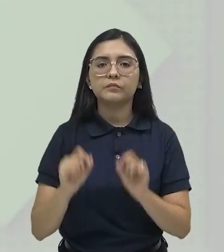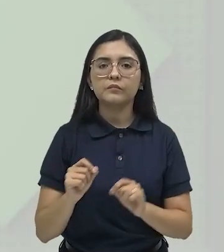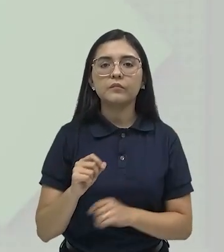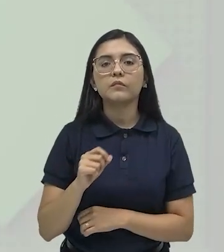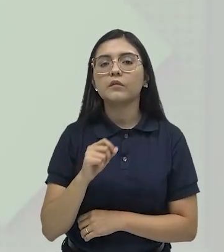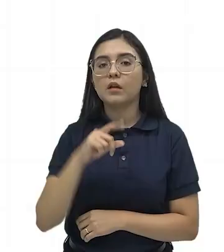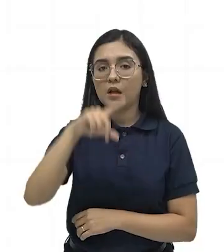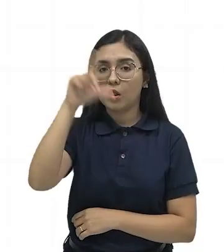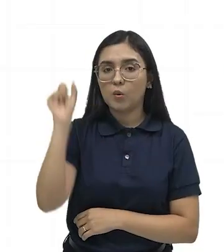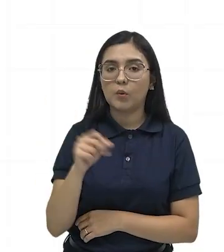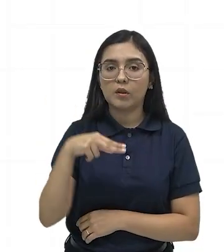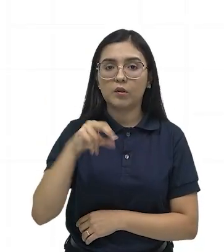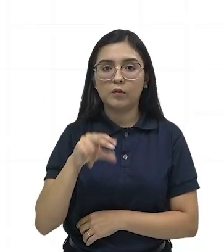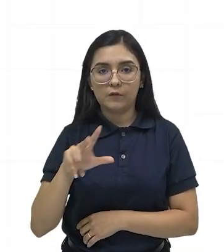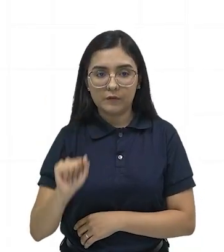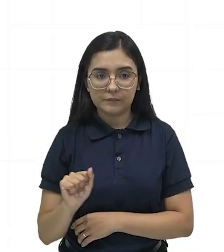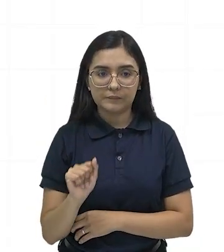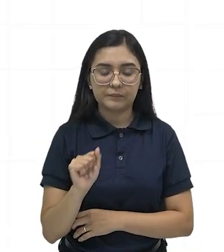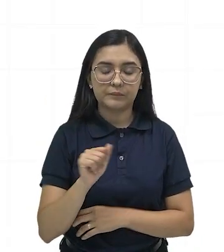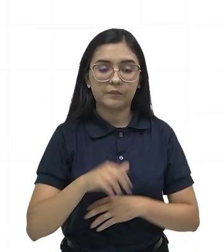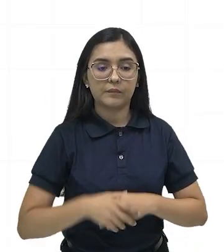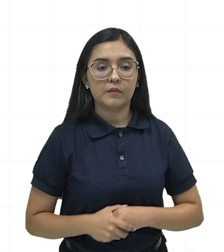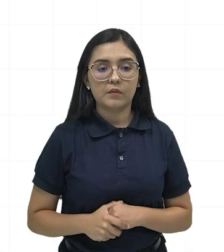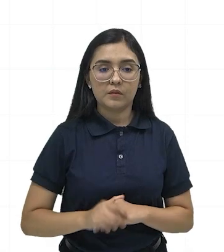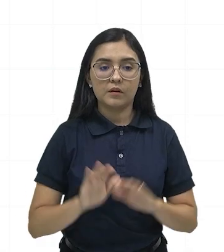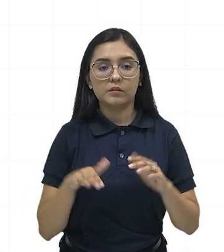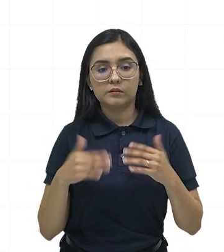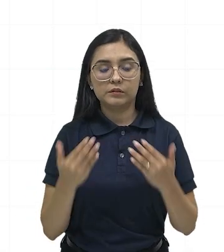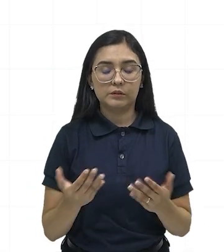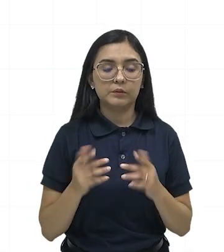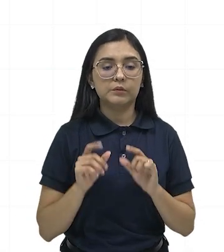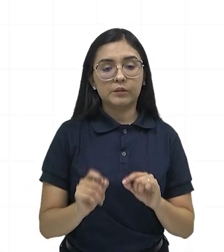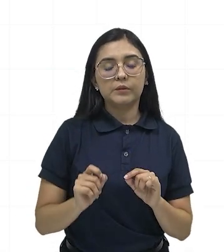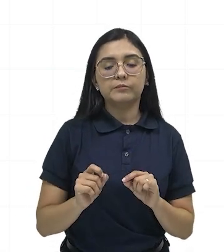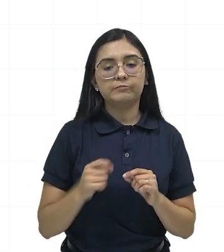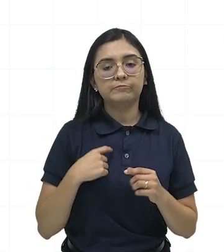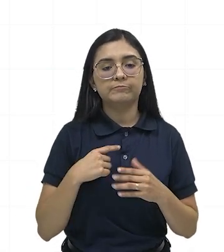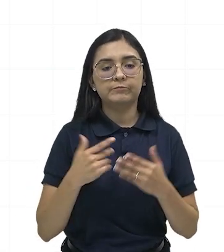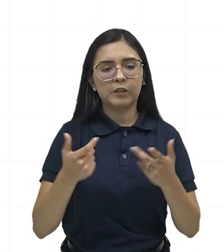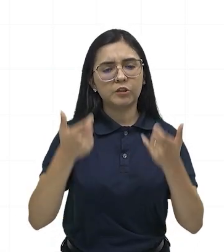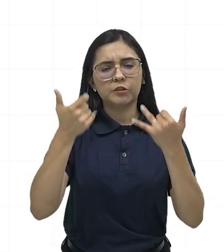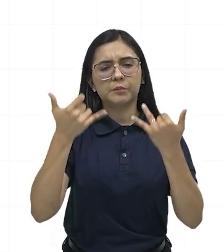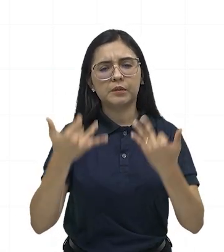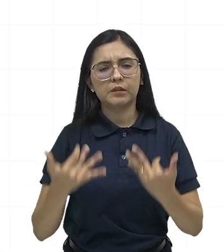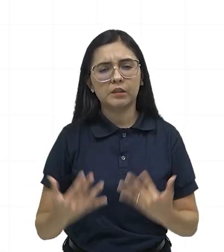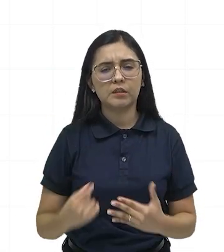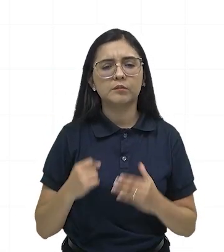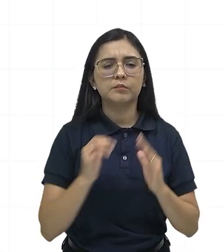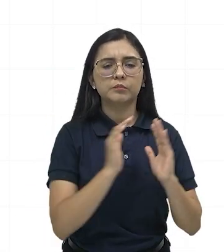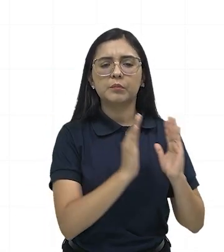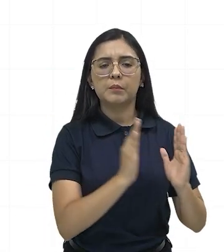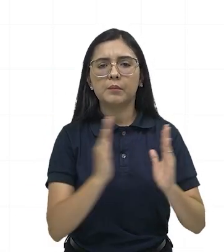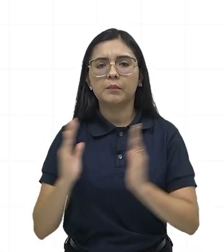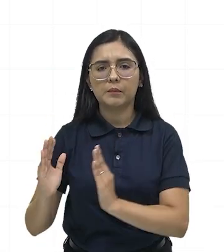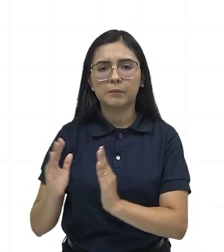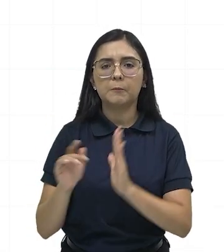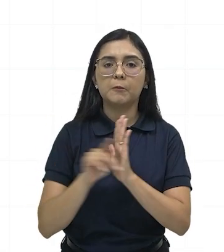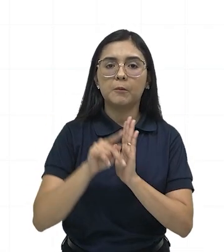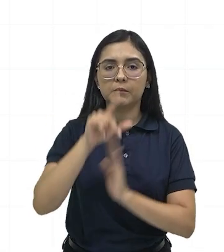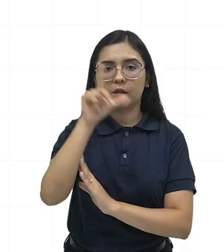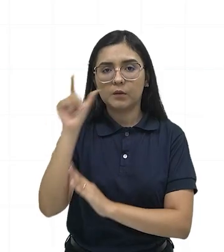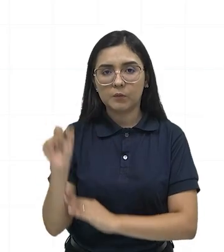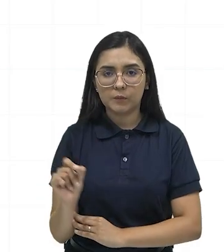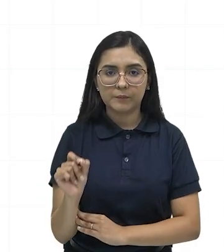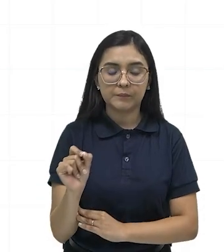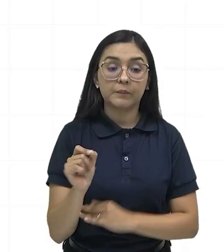de lua nova, certo? Então, nós falamos aí um pouquinho das fases, né, da lua,